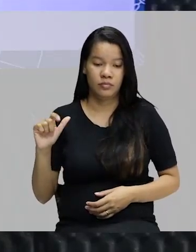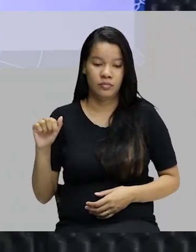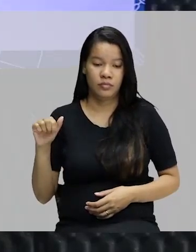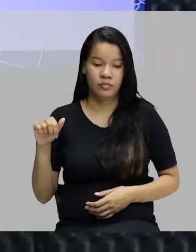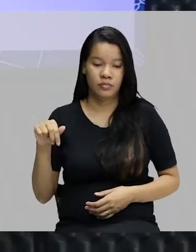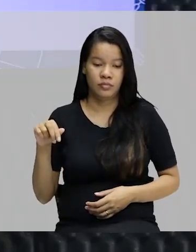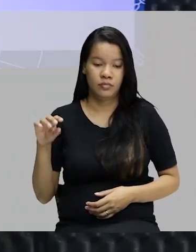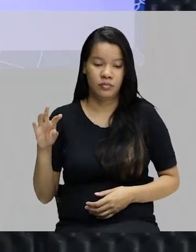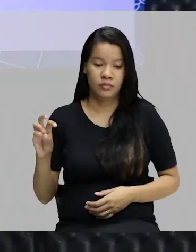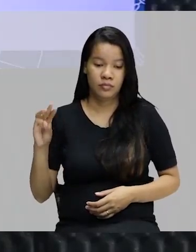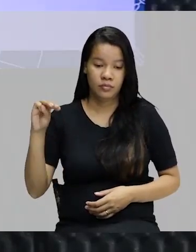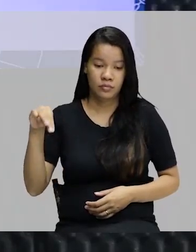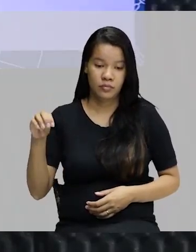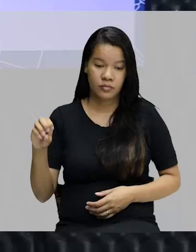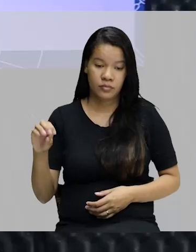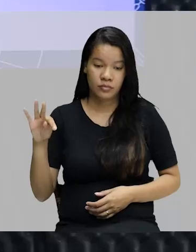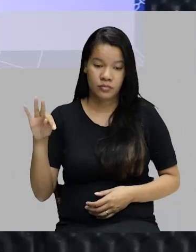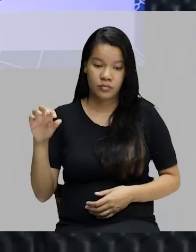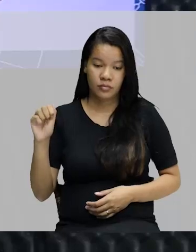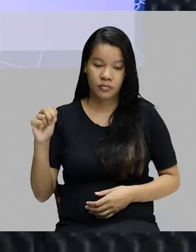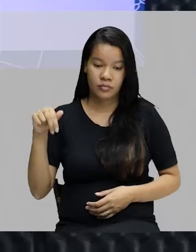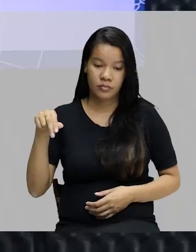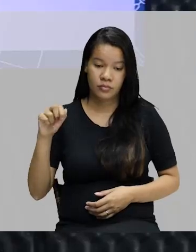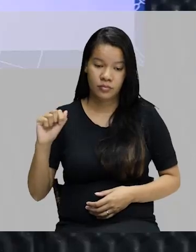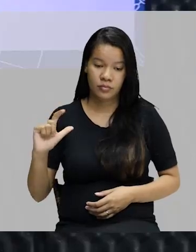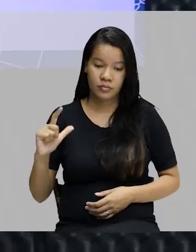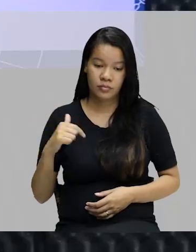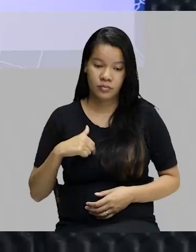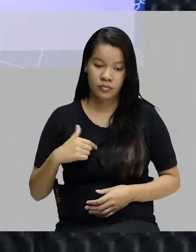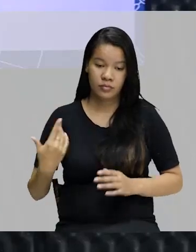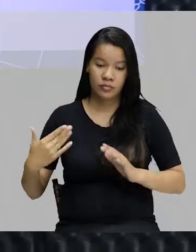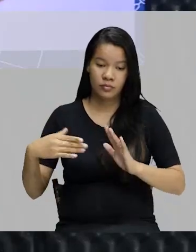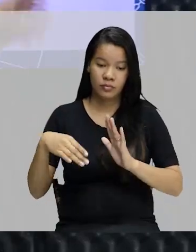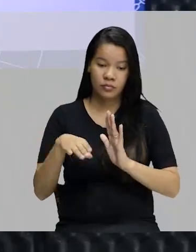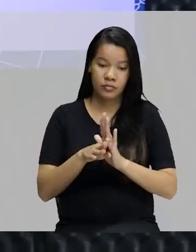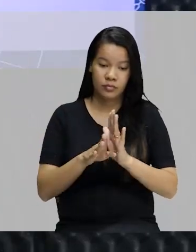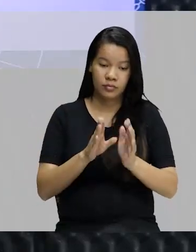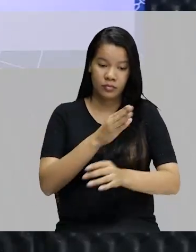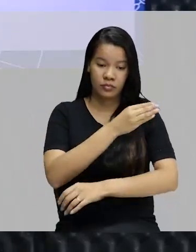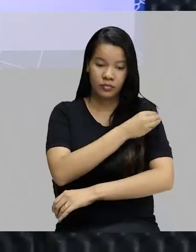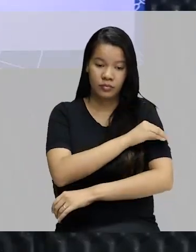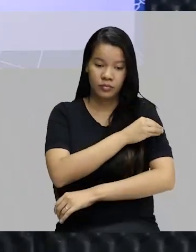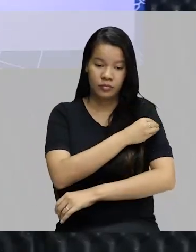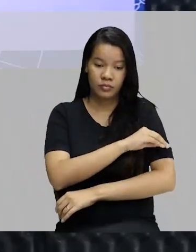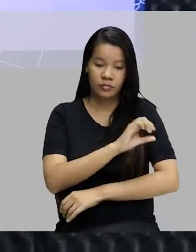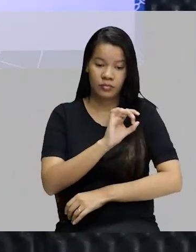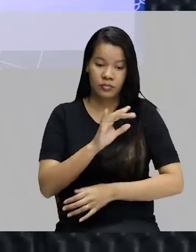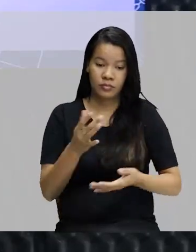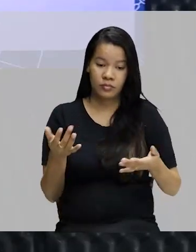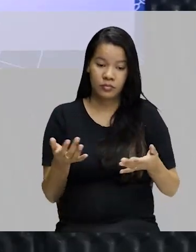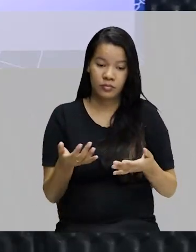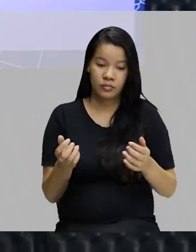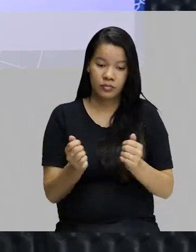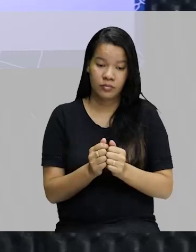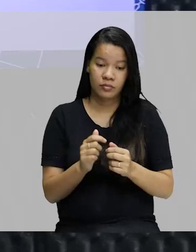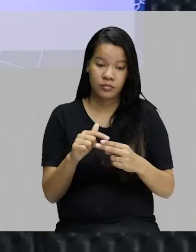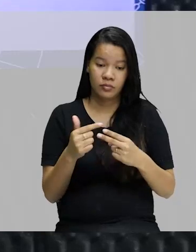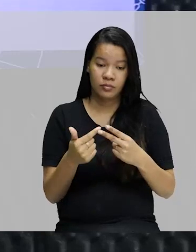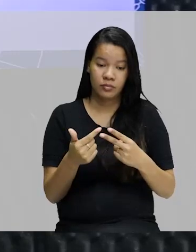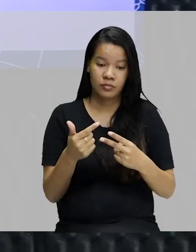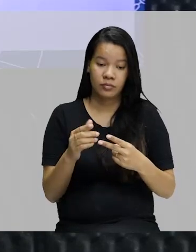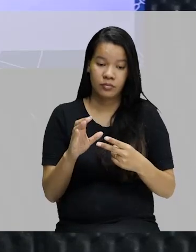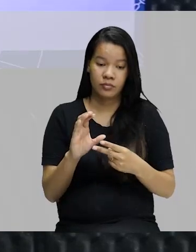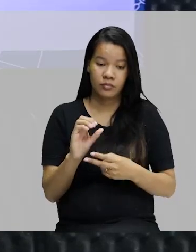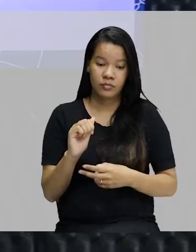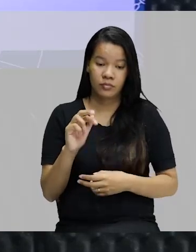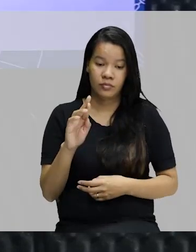um carbono, e vou chegar a um álcool, só que agora com 2 carbonos. O